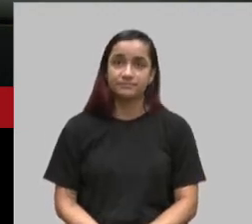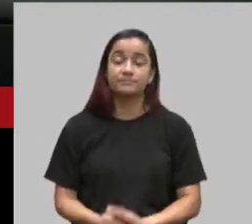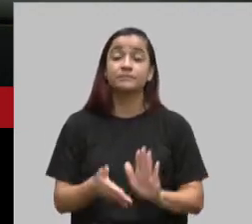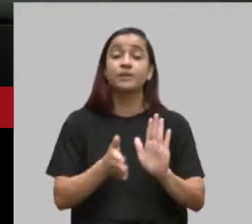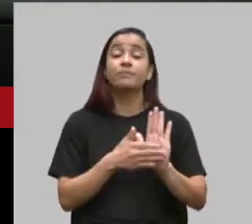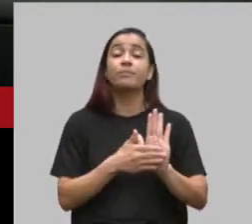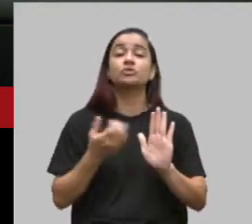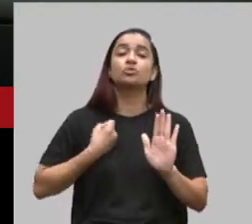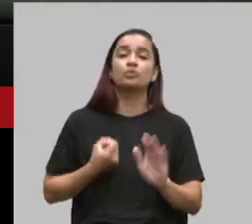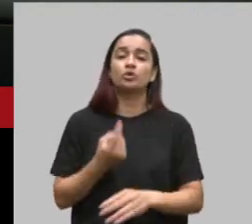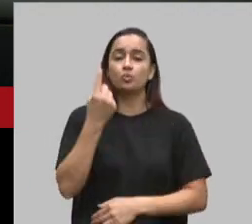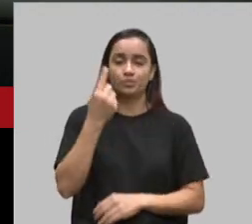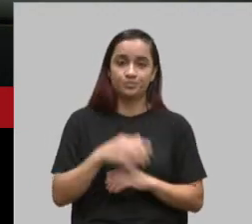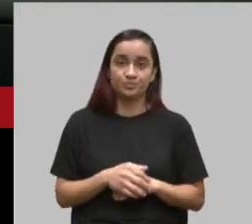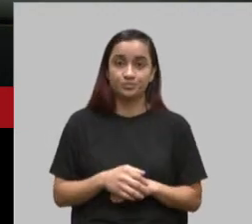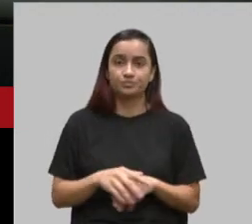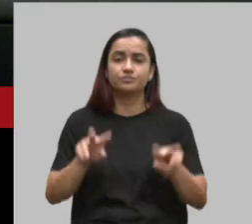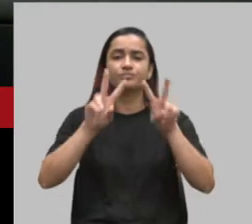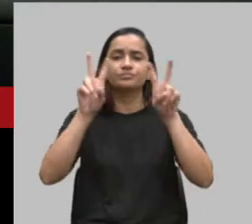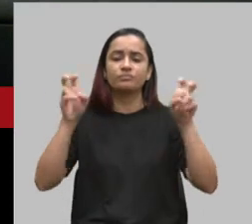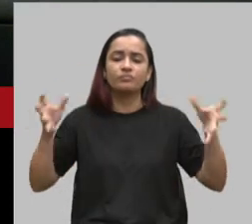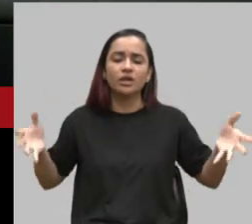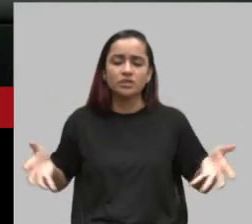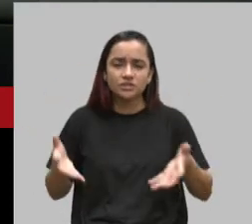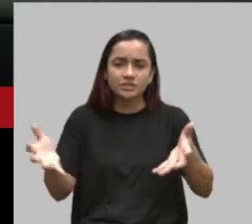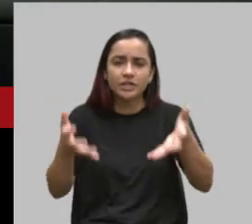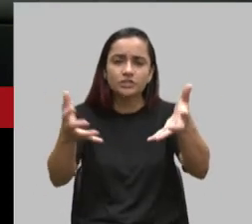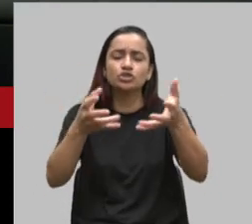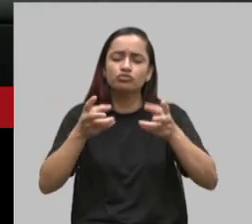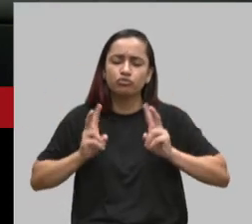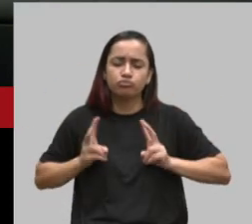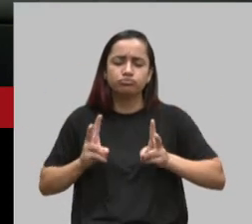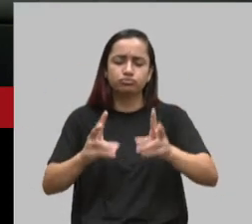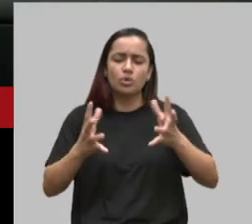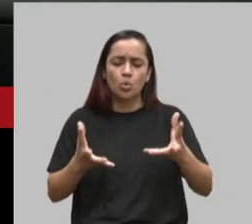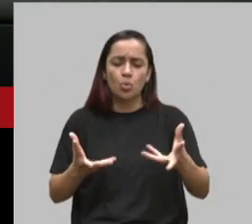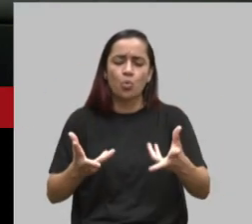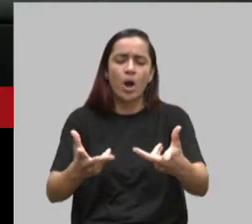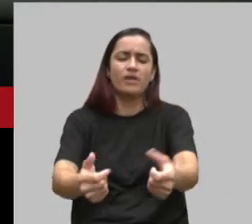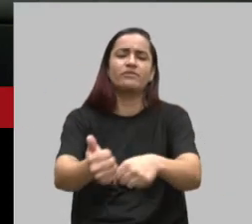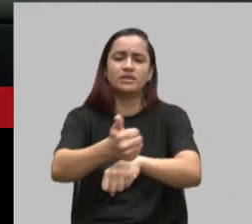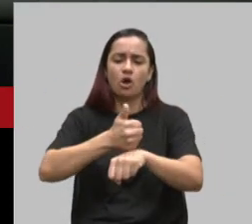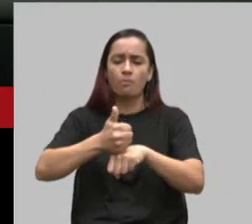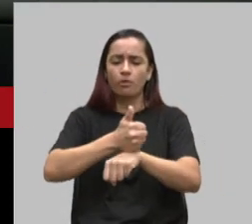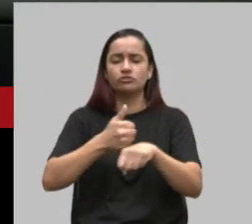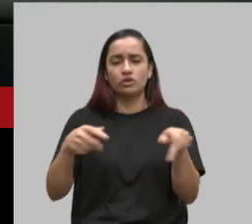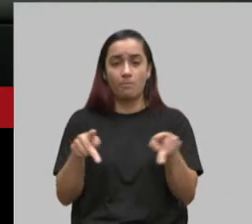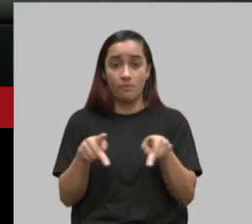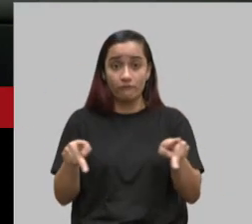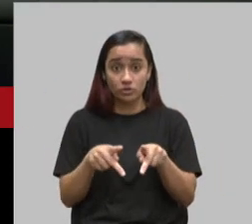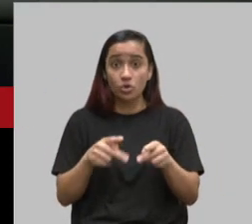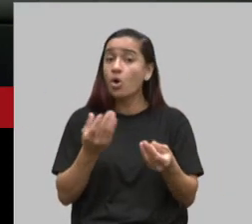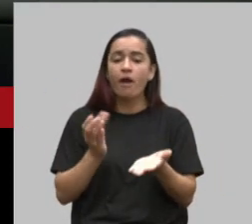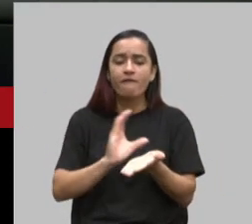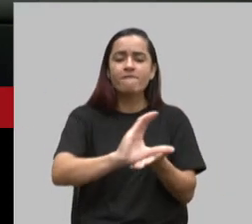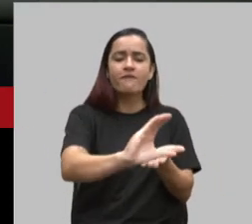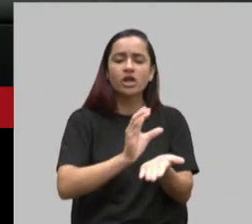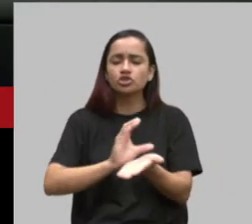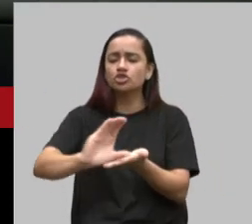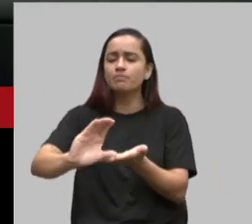um incentivo a constante qualificação de professores por meio de investimentos em cursos de